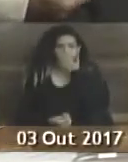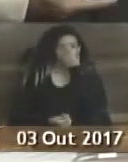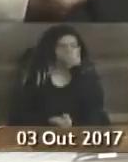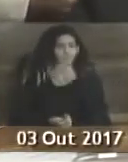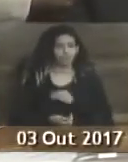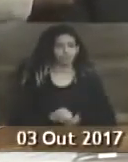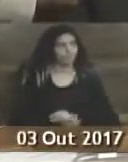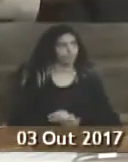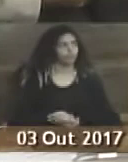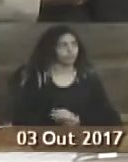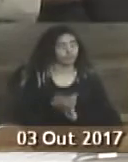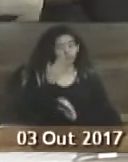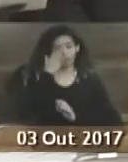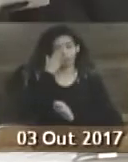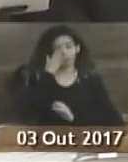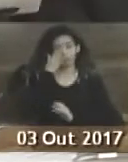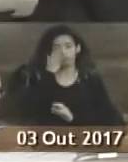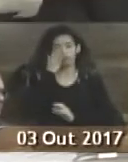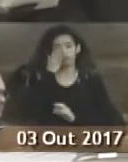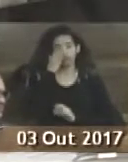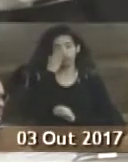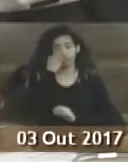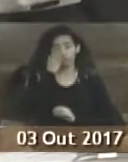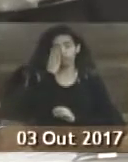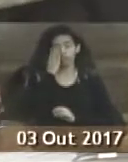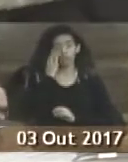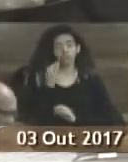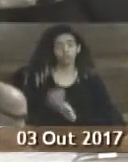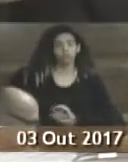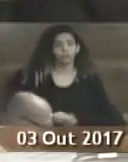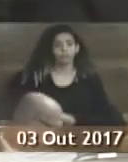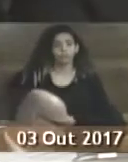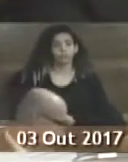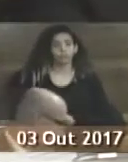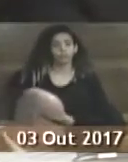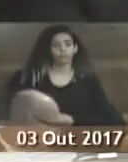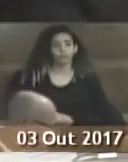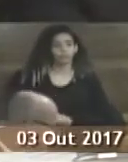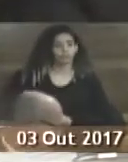Rua Arcebispo Santos, ao lado do plenário Benedito Adelino, no bairro Centro.